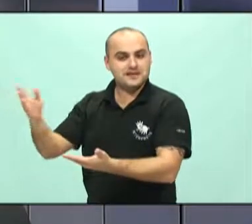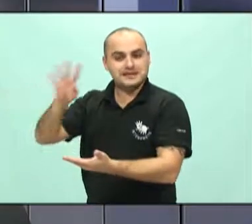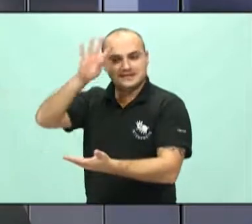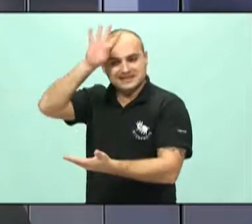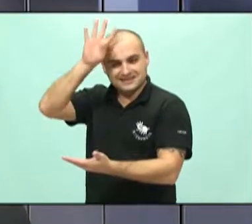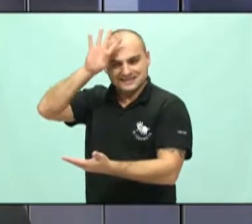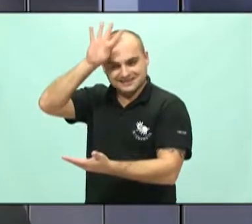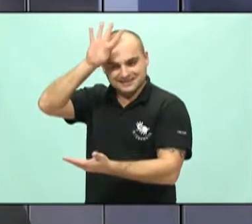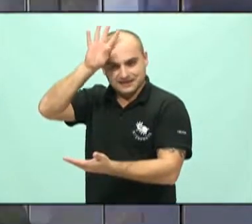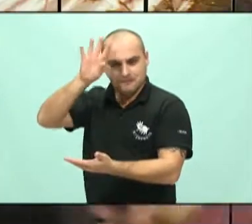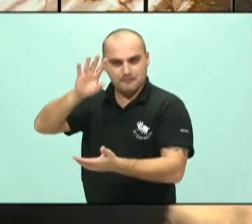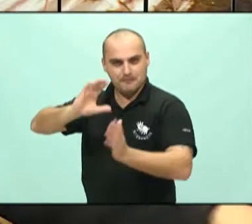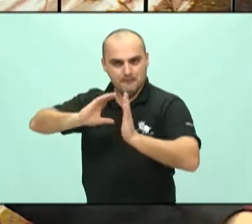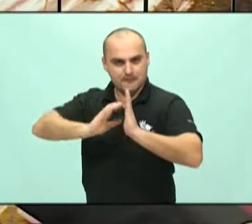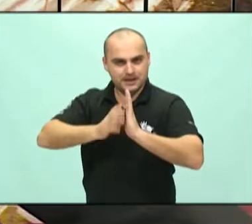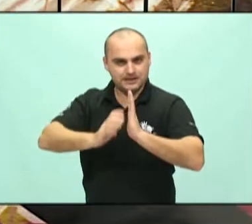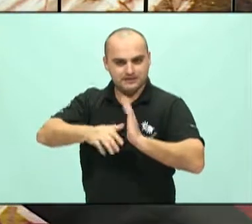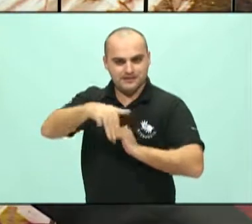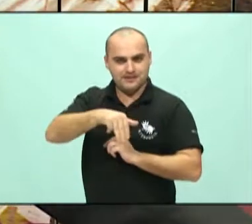Morastone, do MDB.